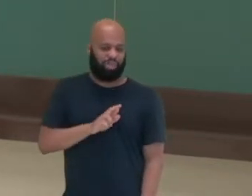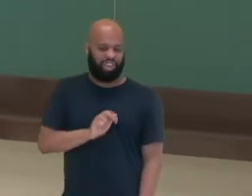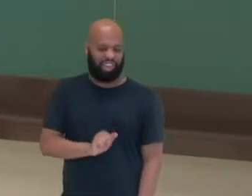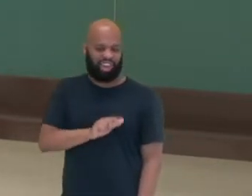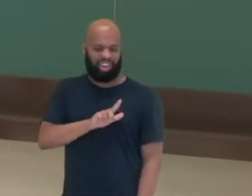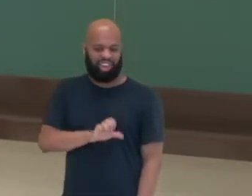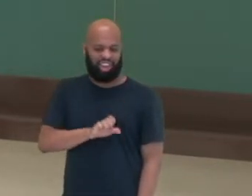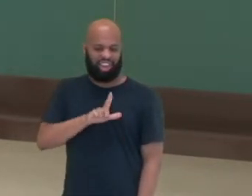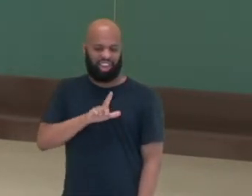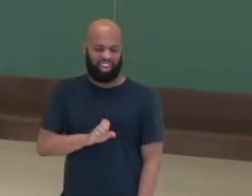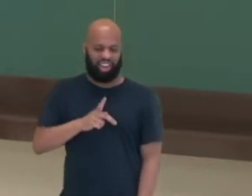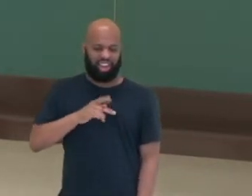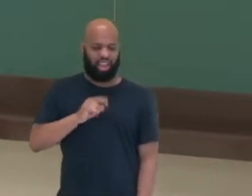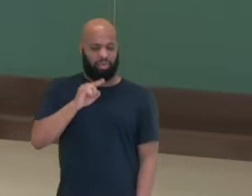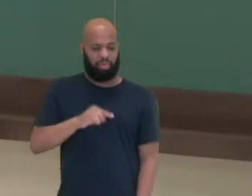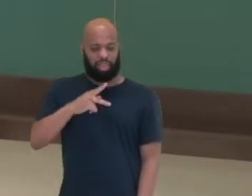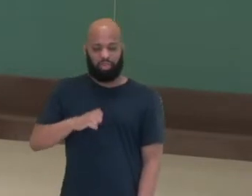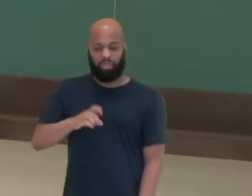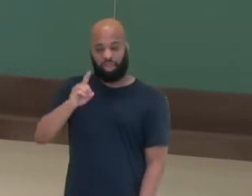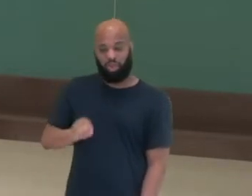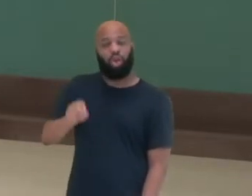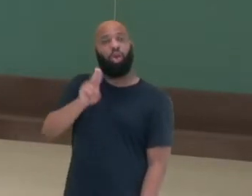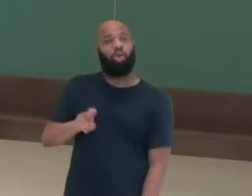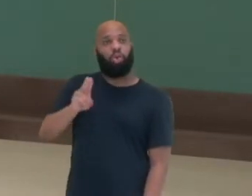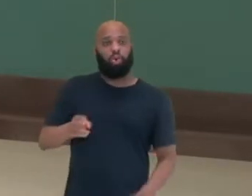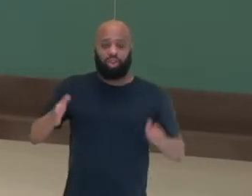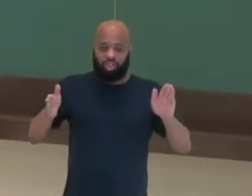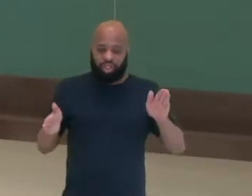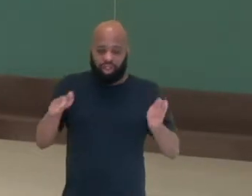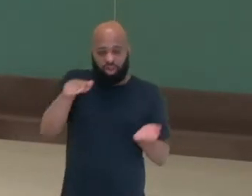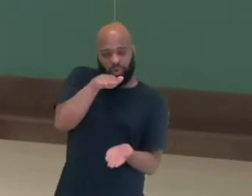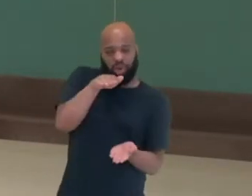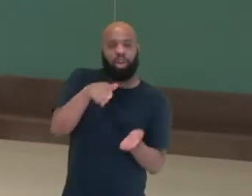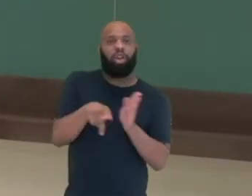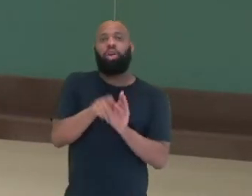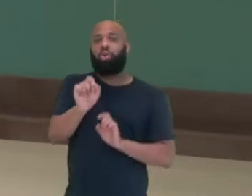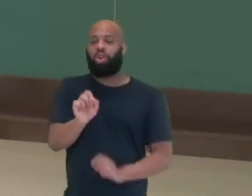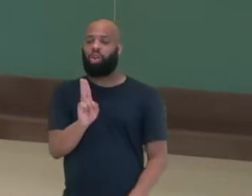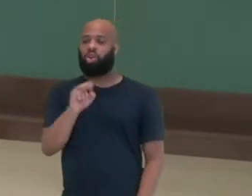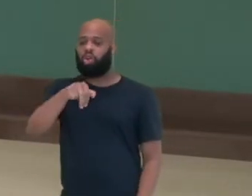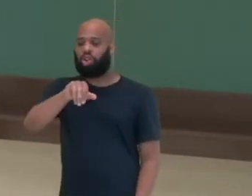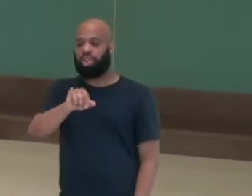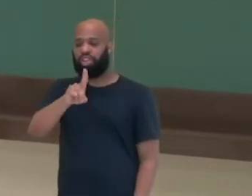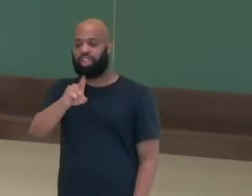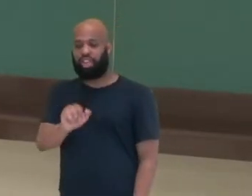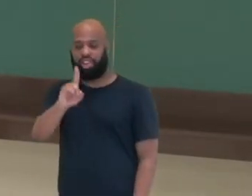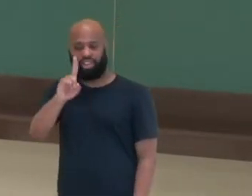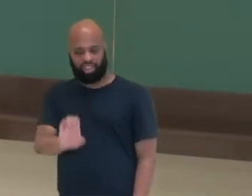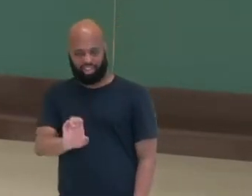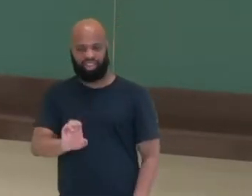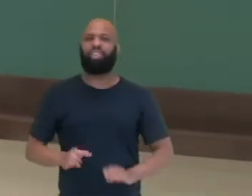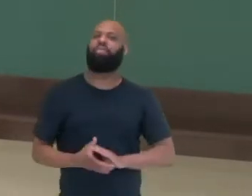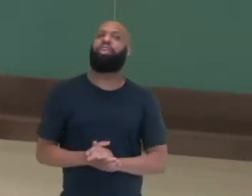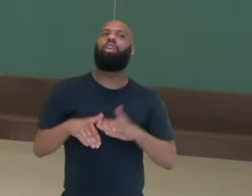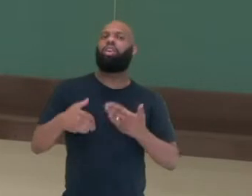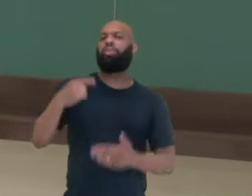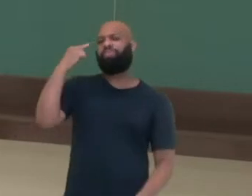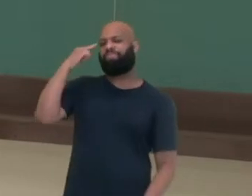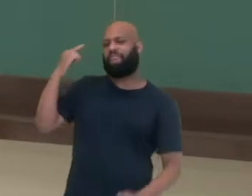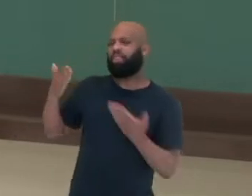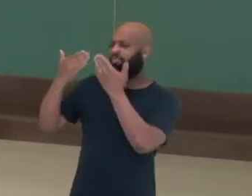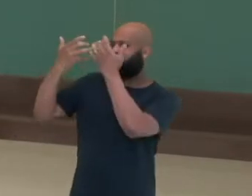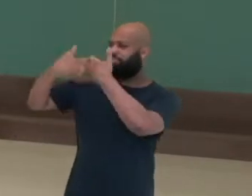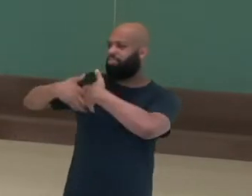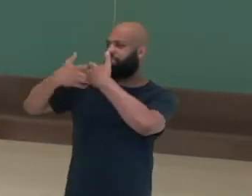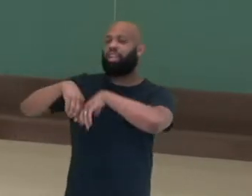mesmo, tá? Utilizando o bloco como unidade. Veja aqui comigo, olha lá. Então, pensa lá. Então, eu